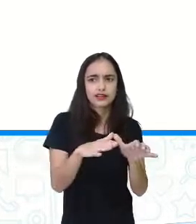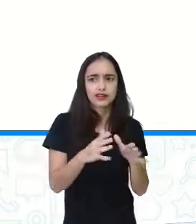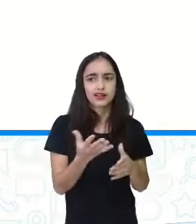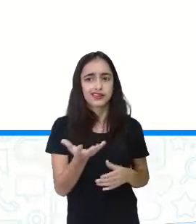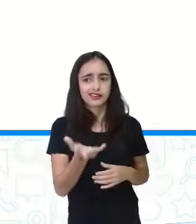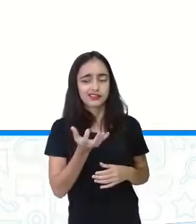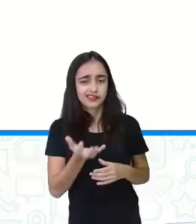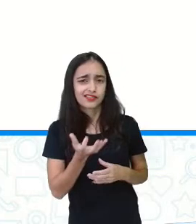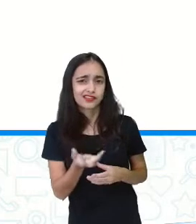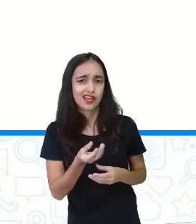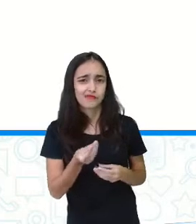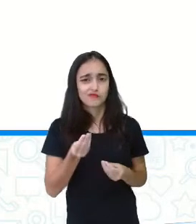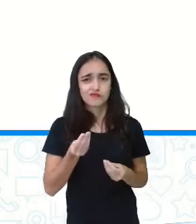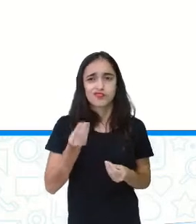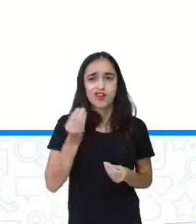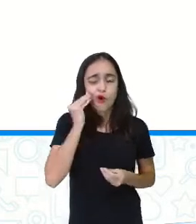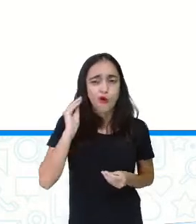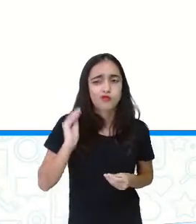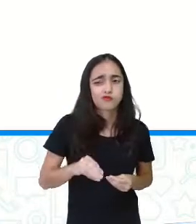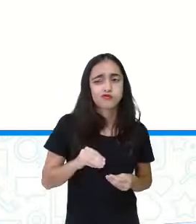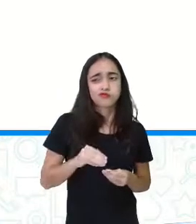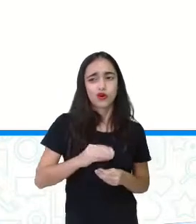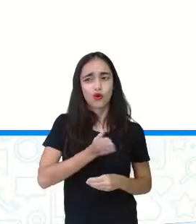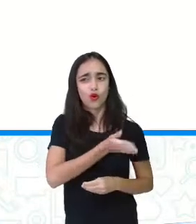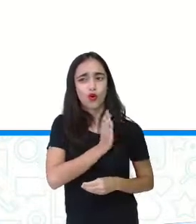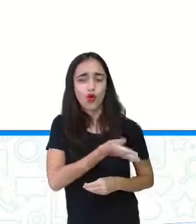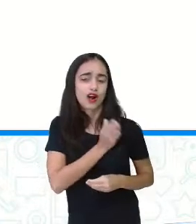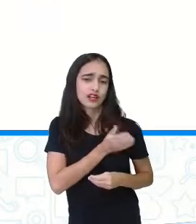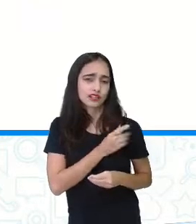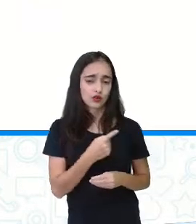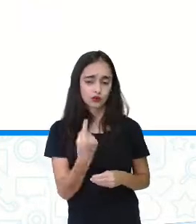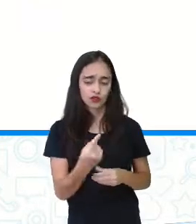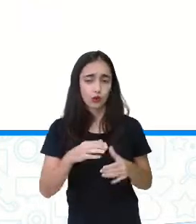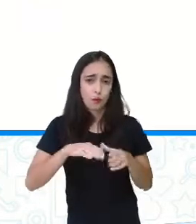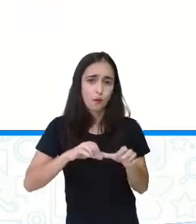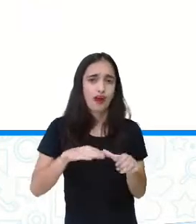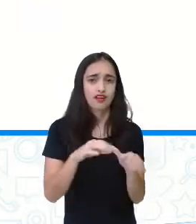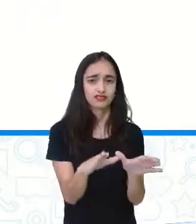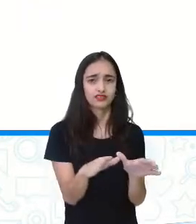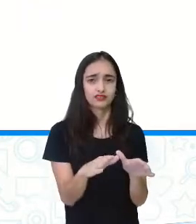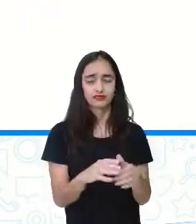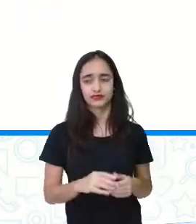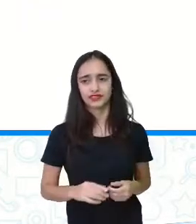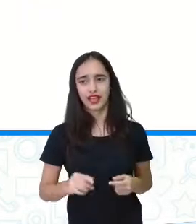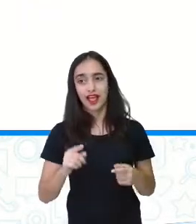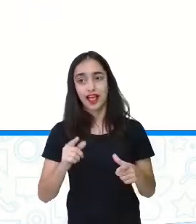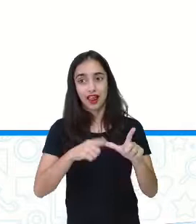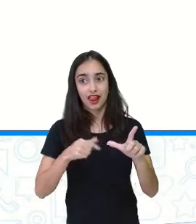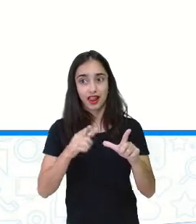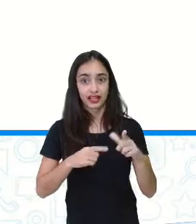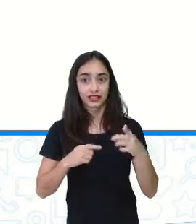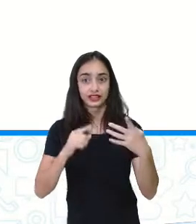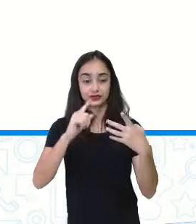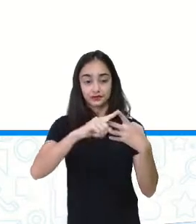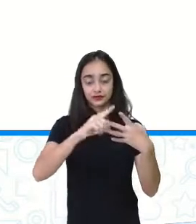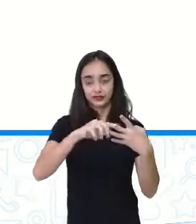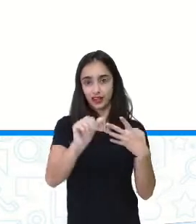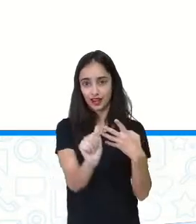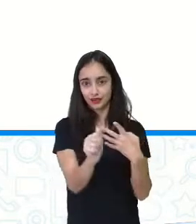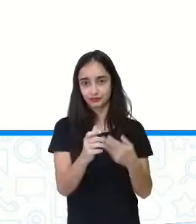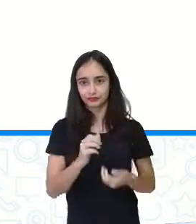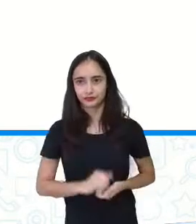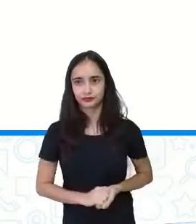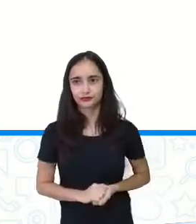principal é folha do rei dos pássaros próxima perguntinha a característica da Gralha